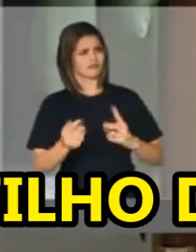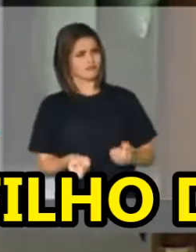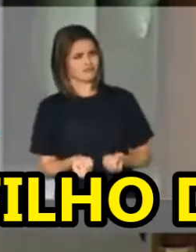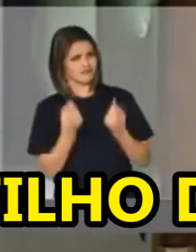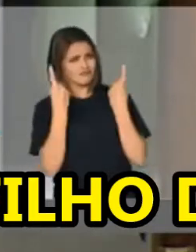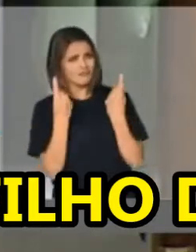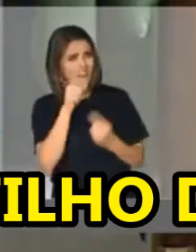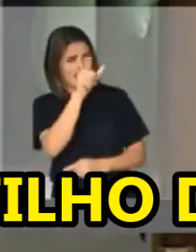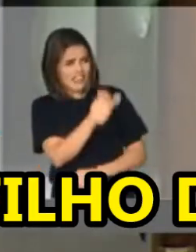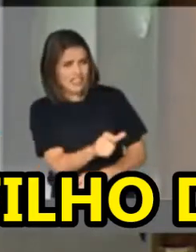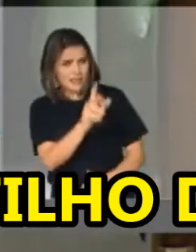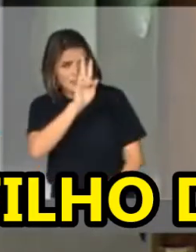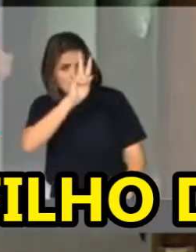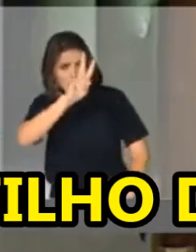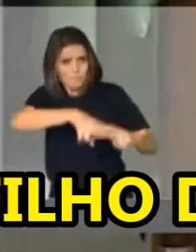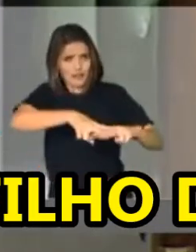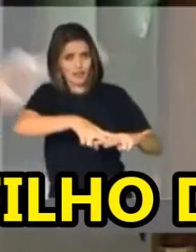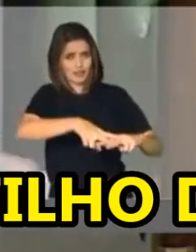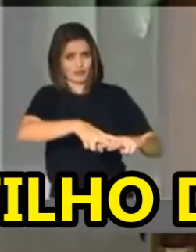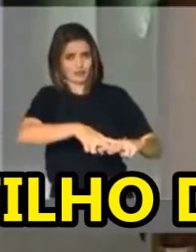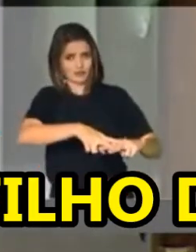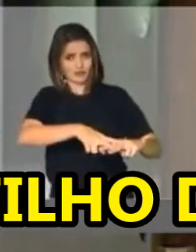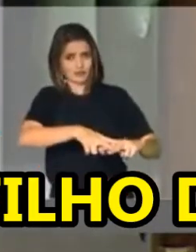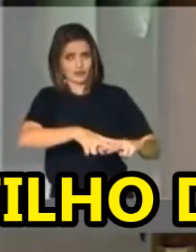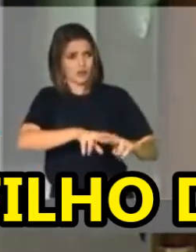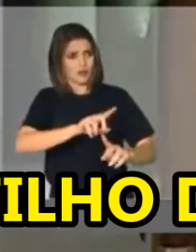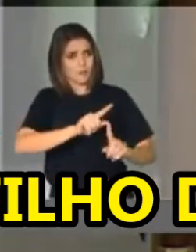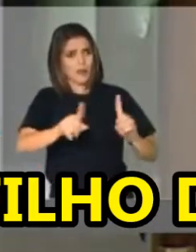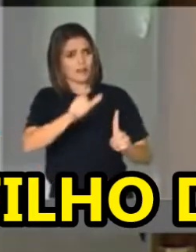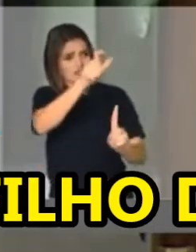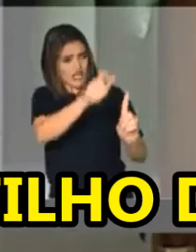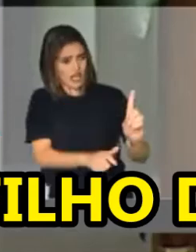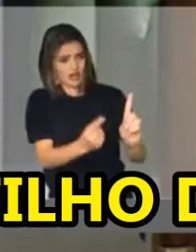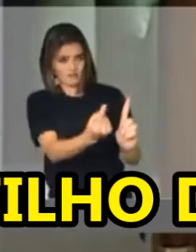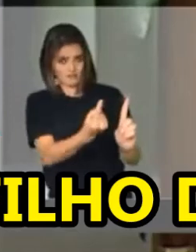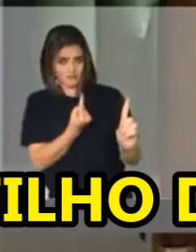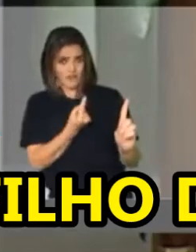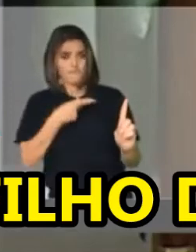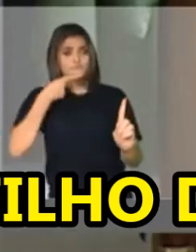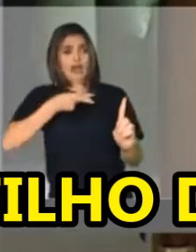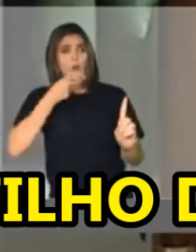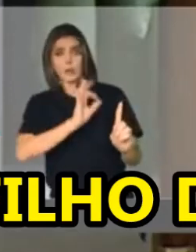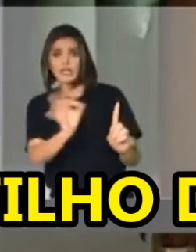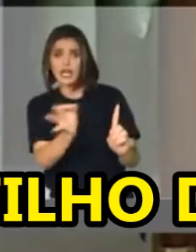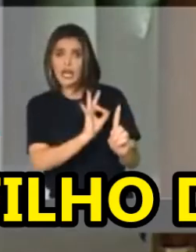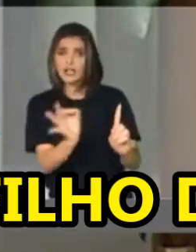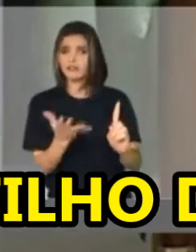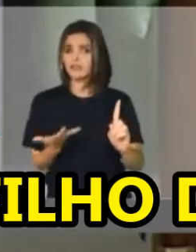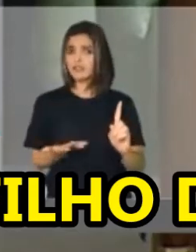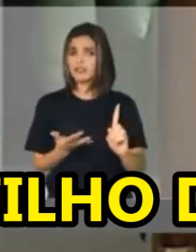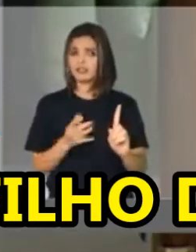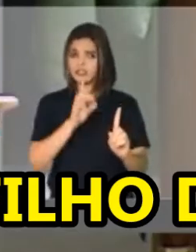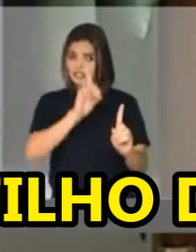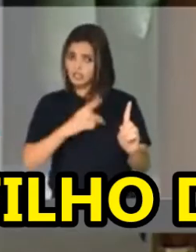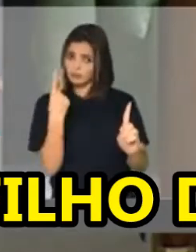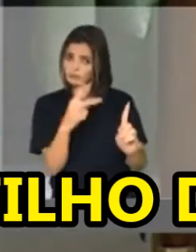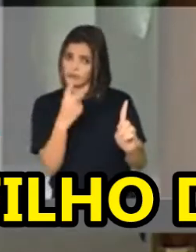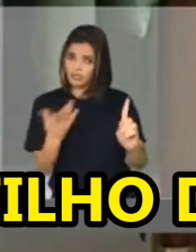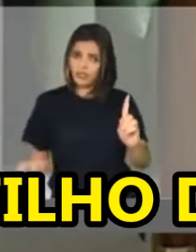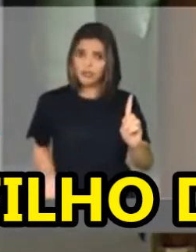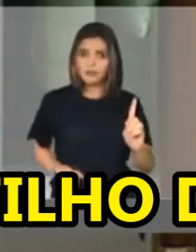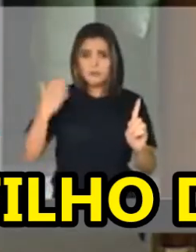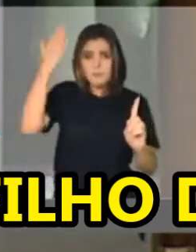ser ouvido, sem flagrante, sem provas, isso está virando algo grave